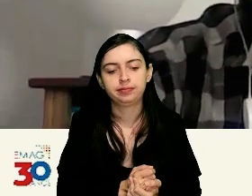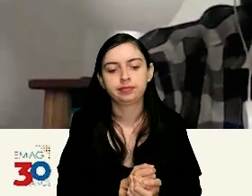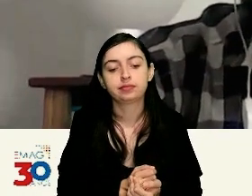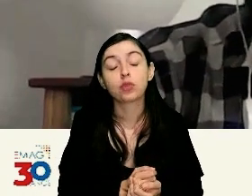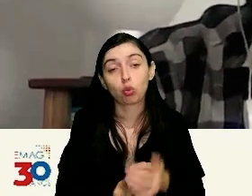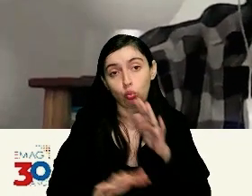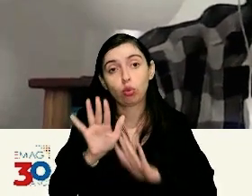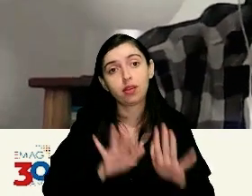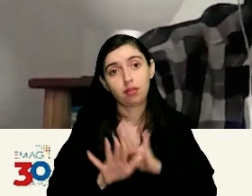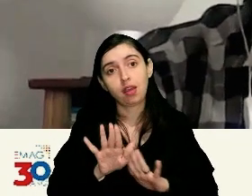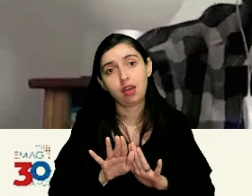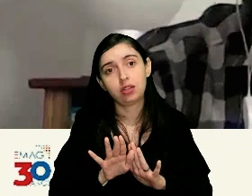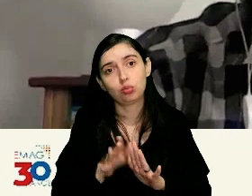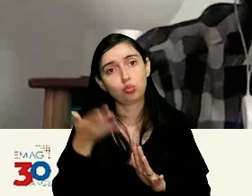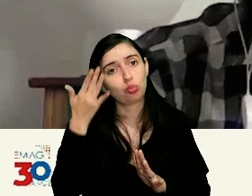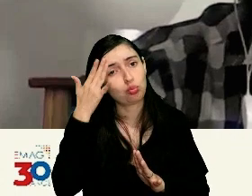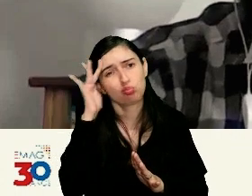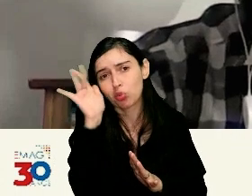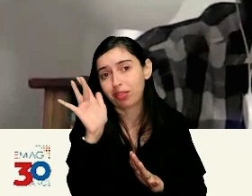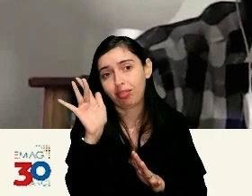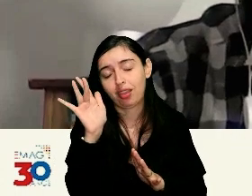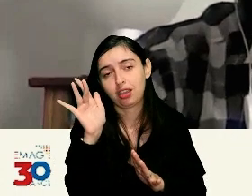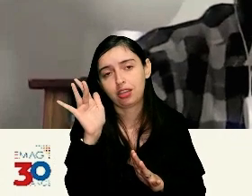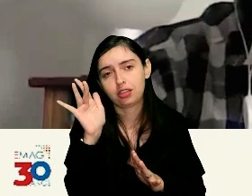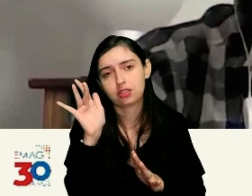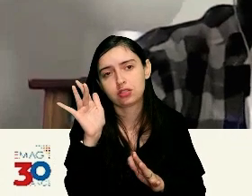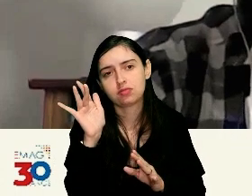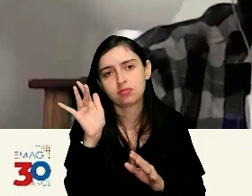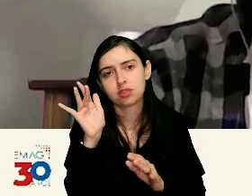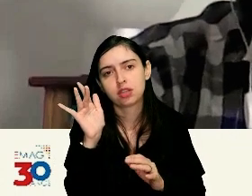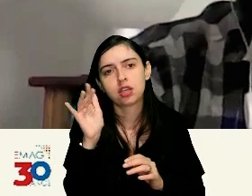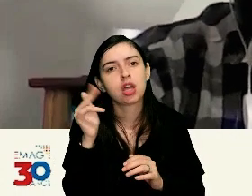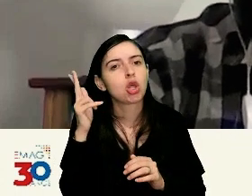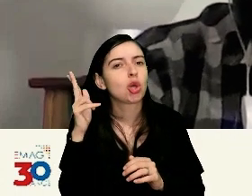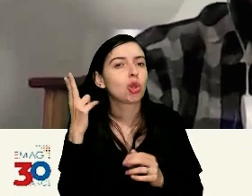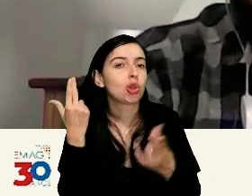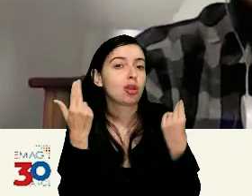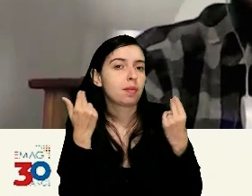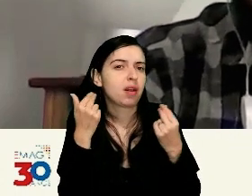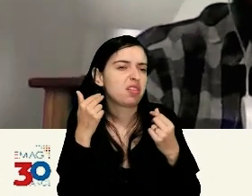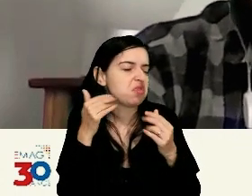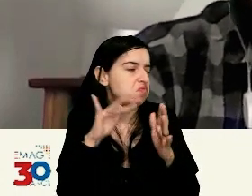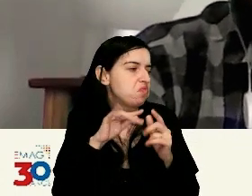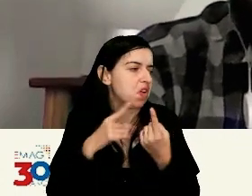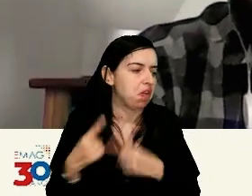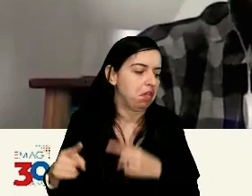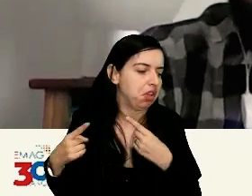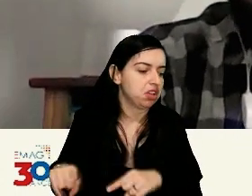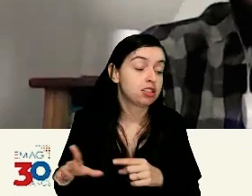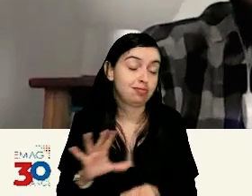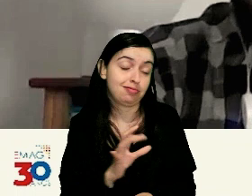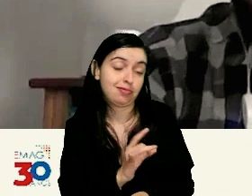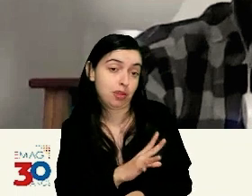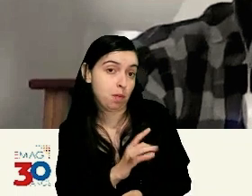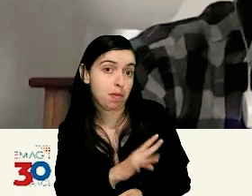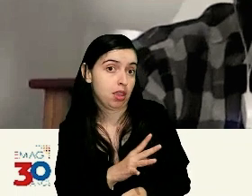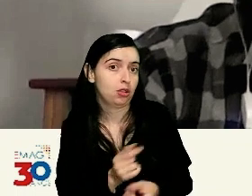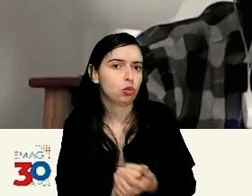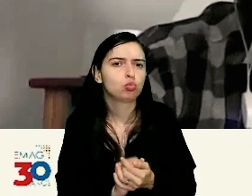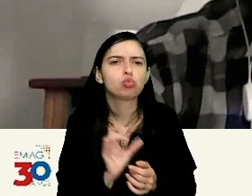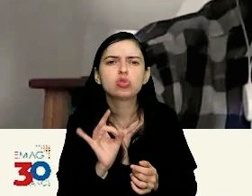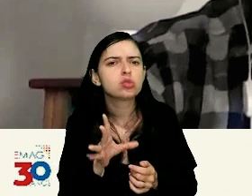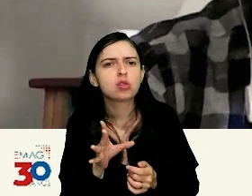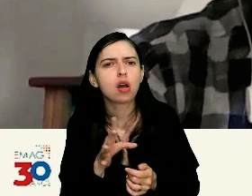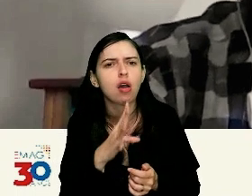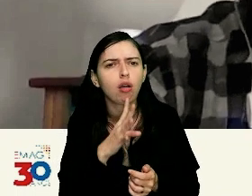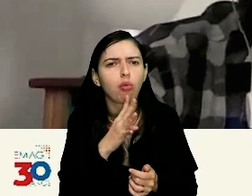não entende, a gente normalmente condena e tem medo. Então, se a gente superar e só buscar entender, sabe